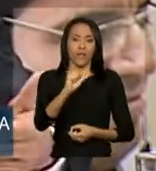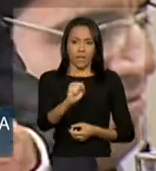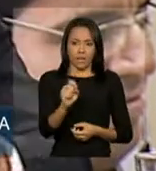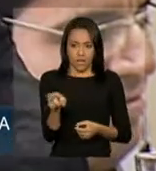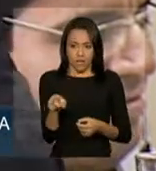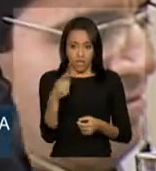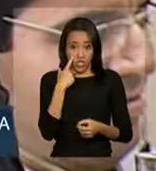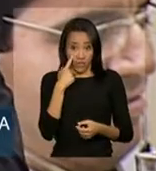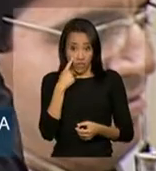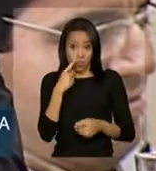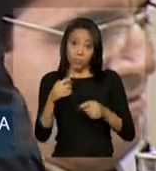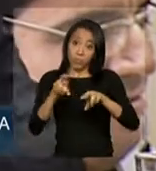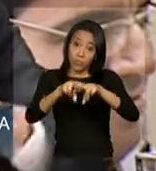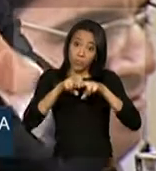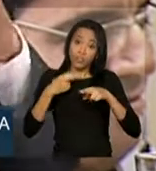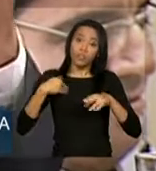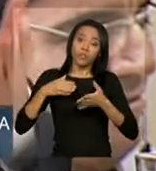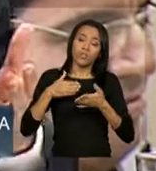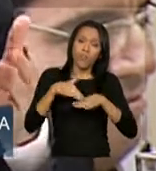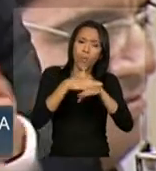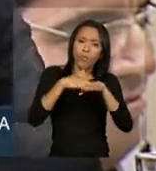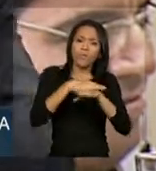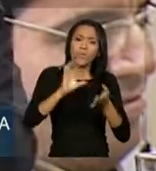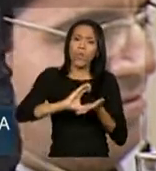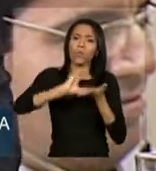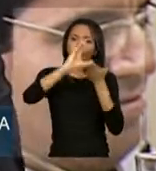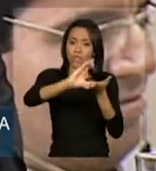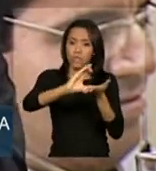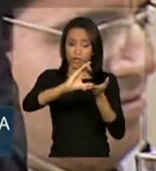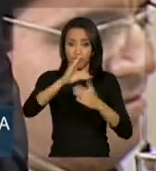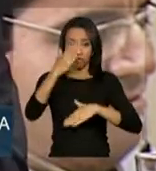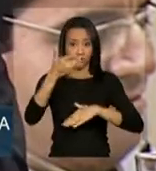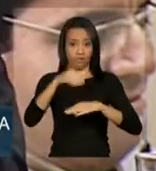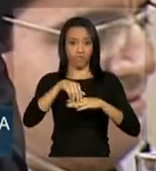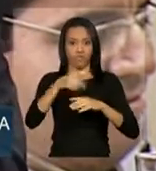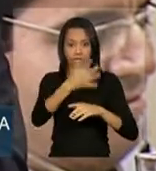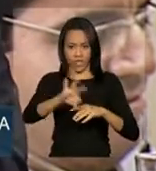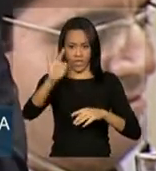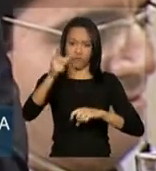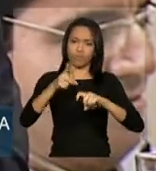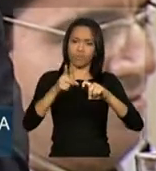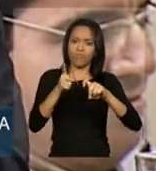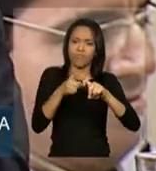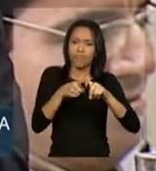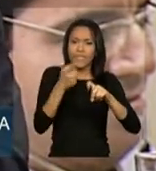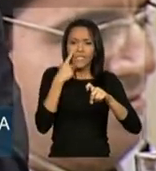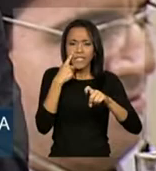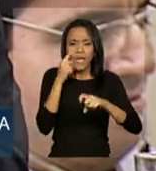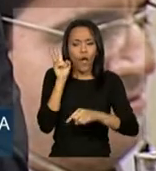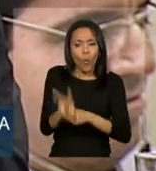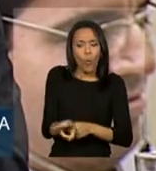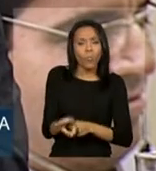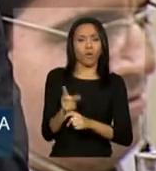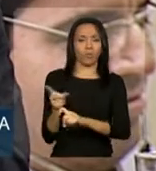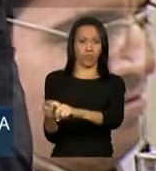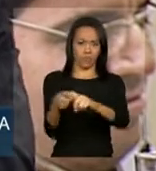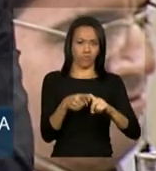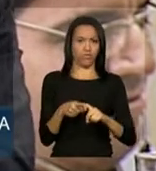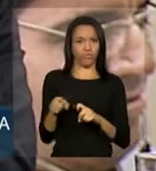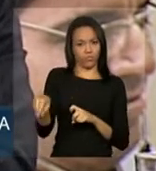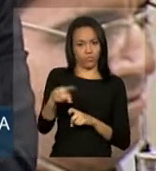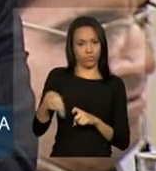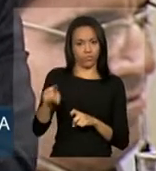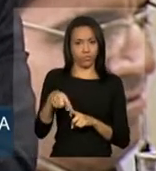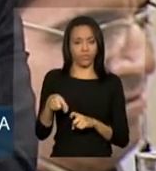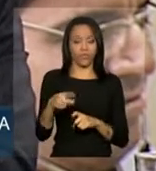consultando o Conselho Federal de Medicina que é quem acompanha os registros desses profissionais quando tem mais de um Estado então nós